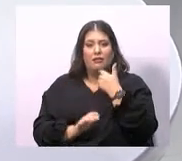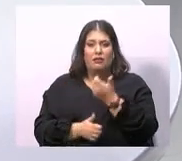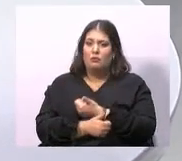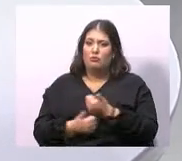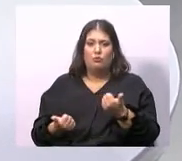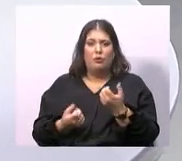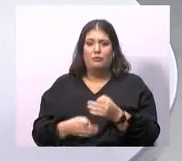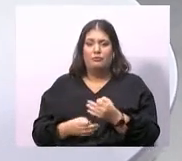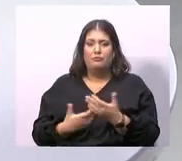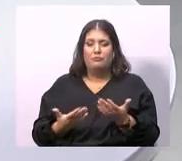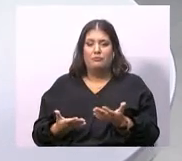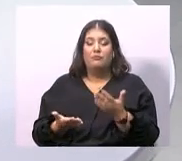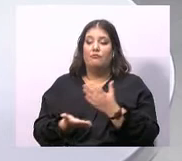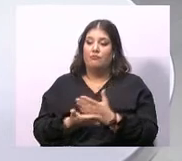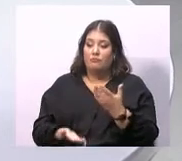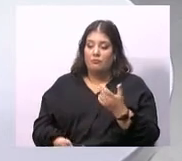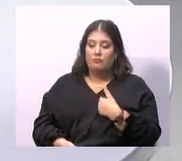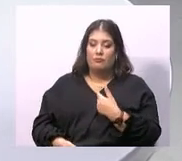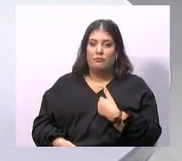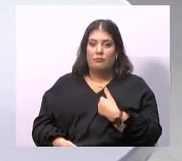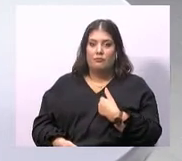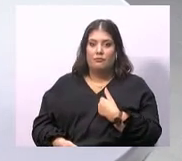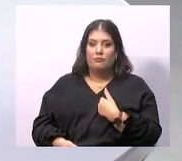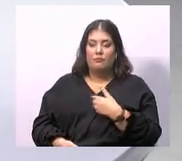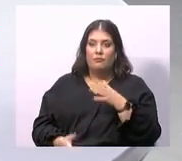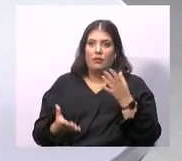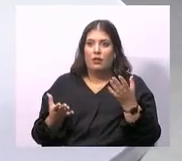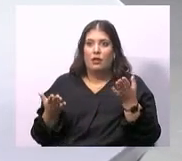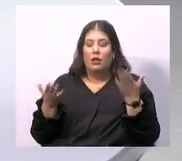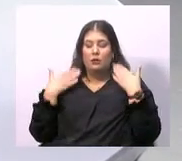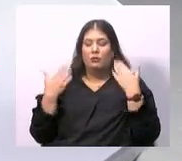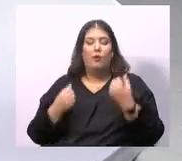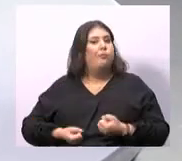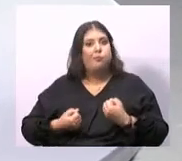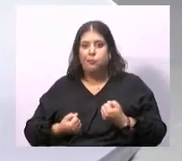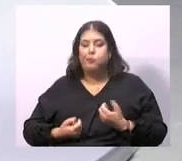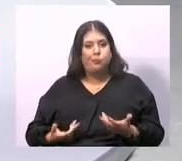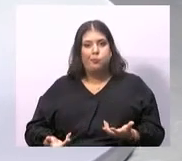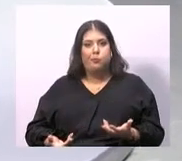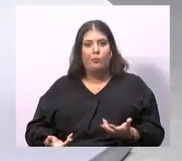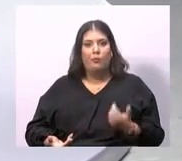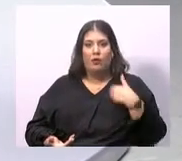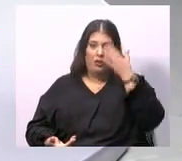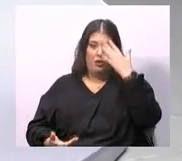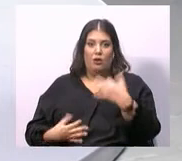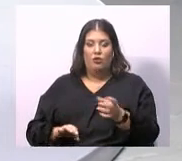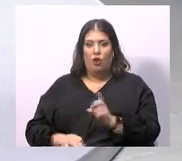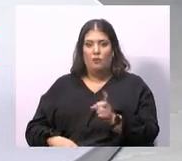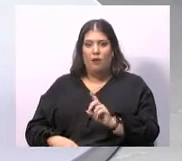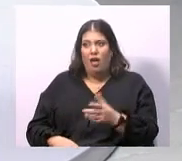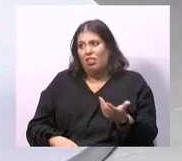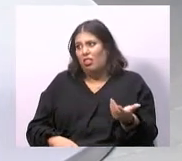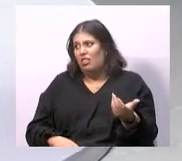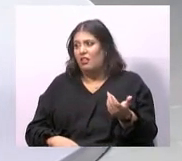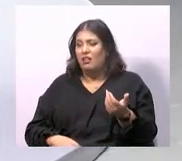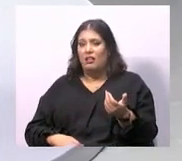tudo normal. Só que o calor que eu tenho nos pés é insuportável, pá. Portanto não acho normal, deve ter